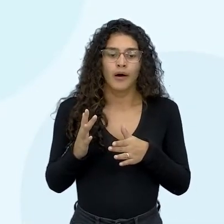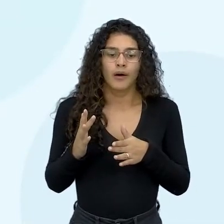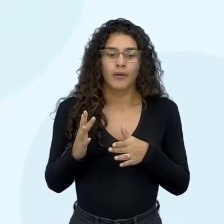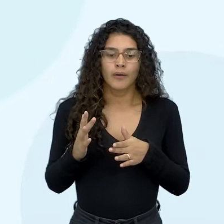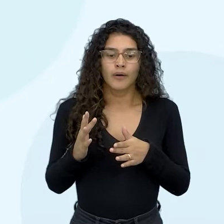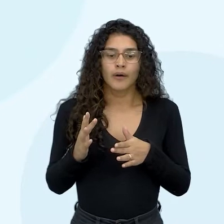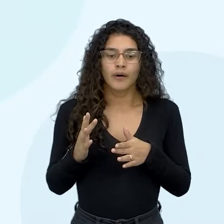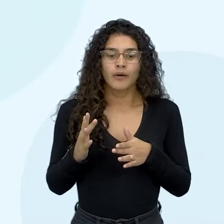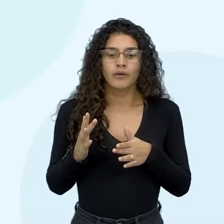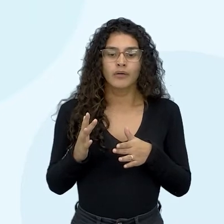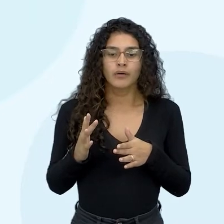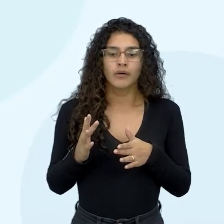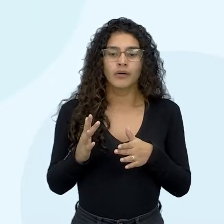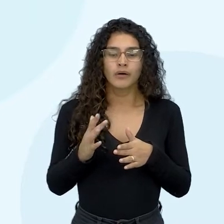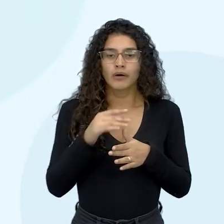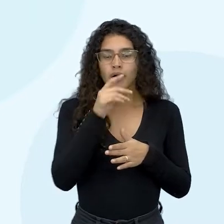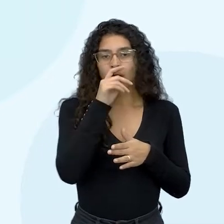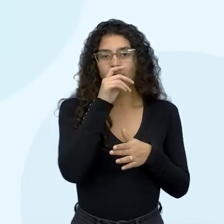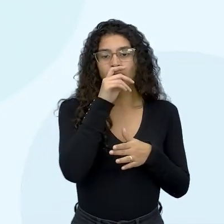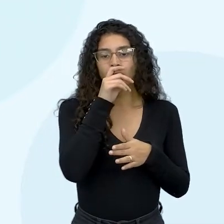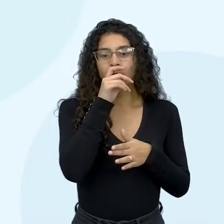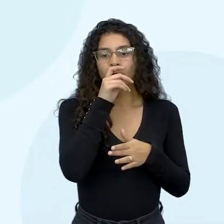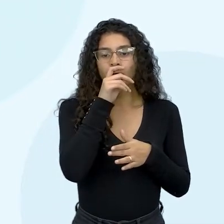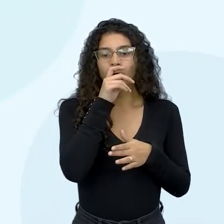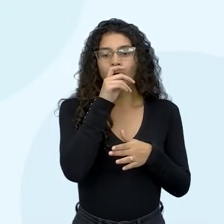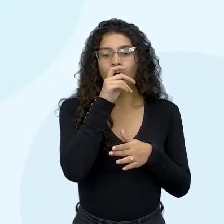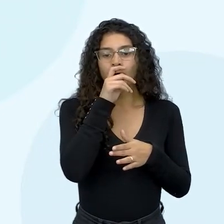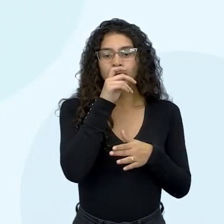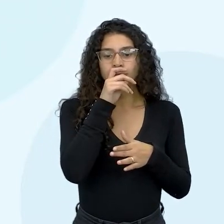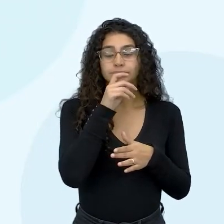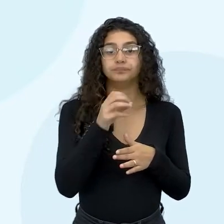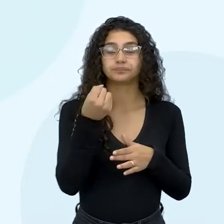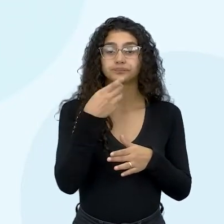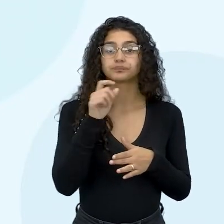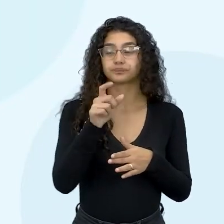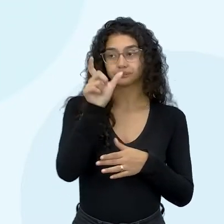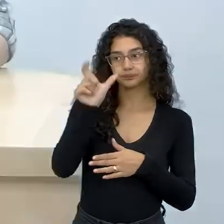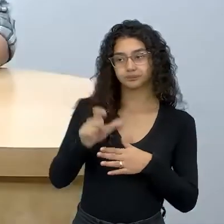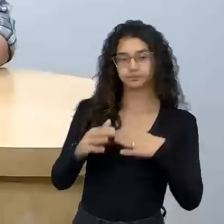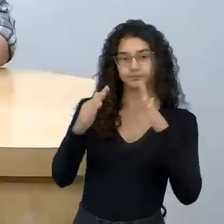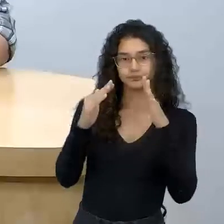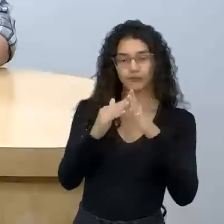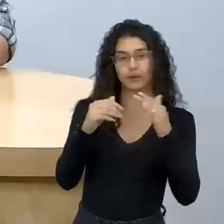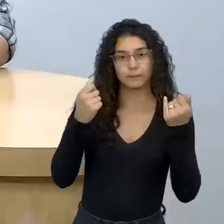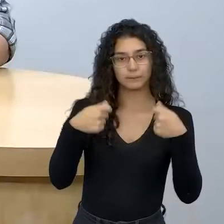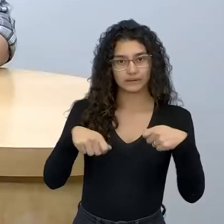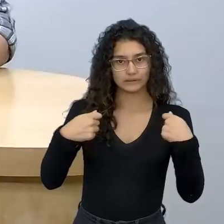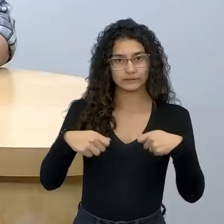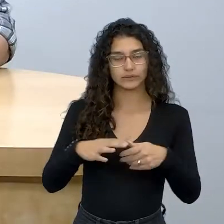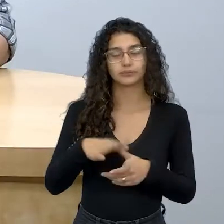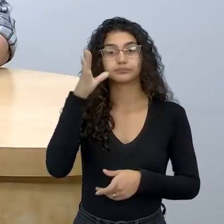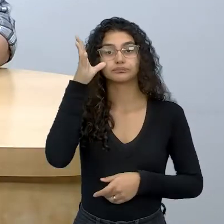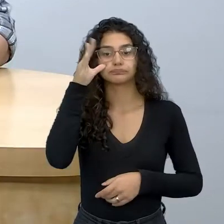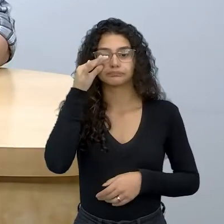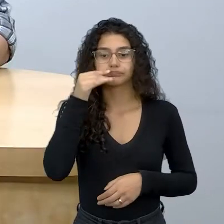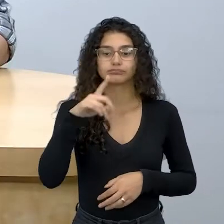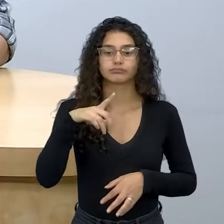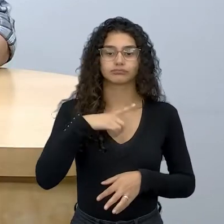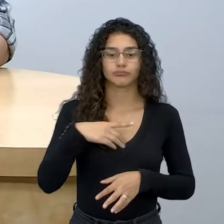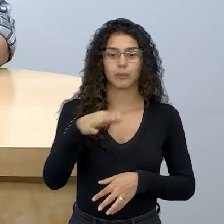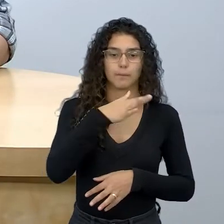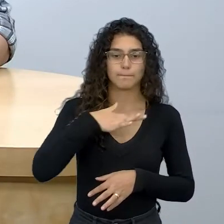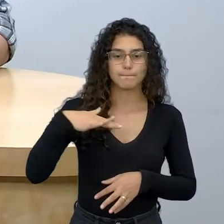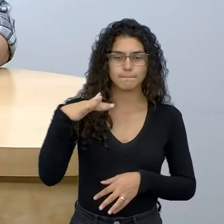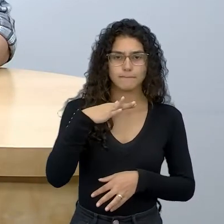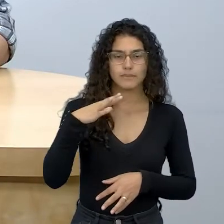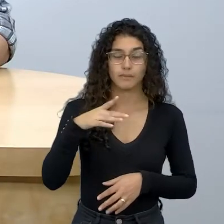ele varia de acordo com a necessidade dos residentes da casa, né? Então, é interessante ter esses